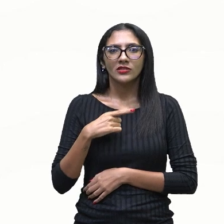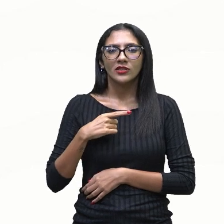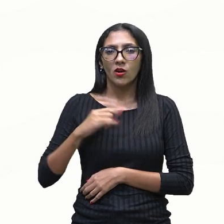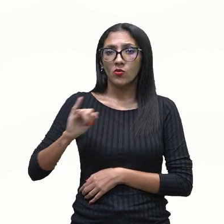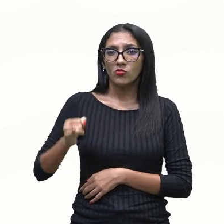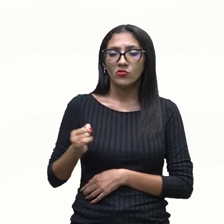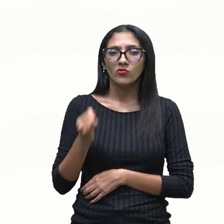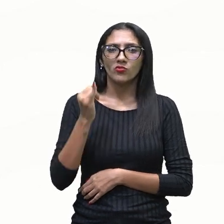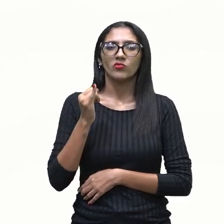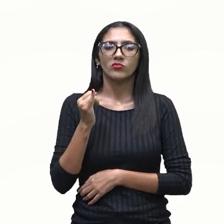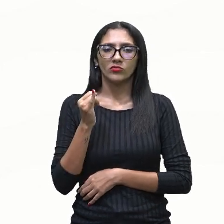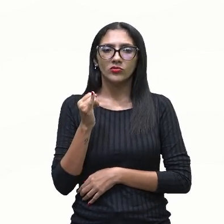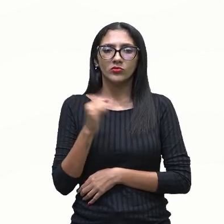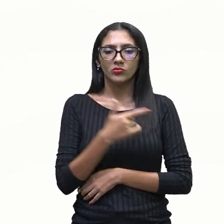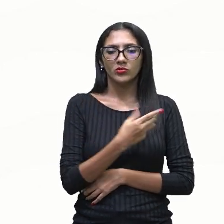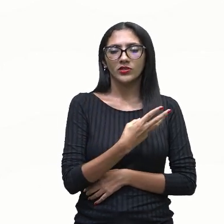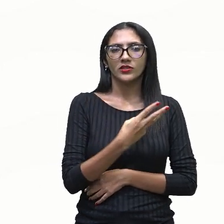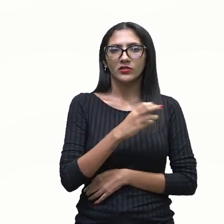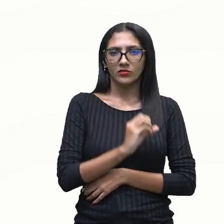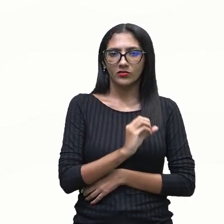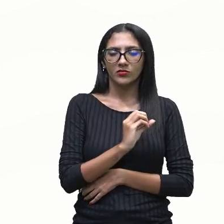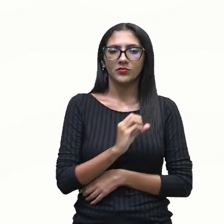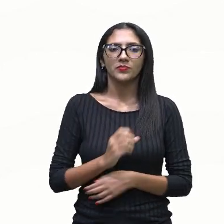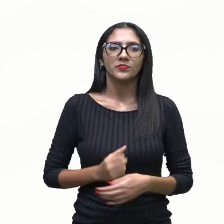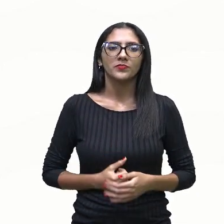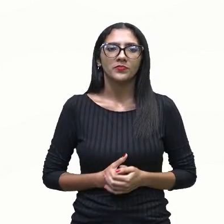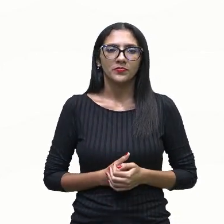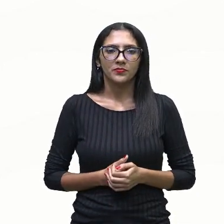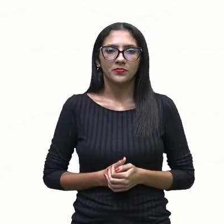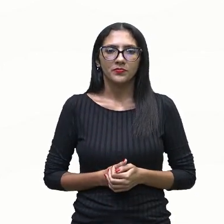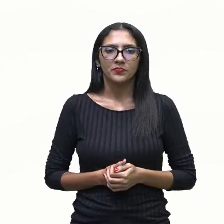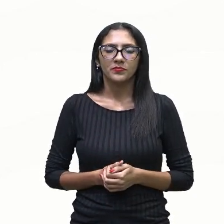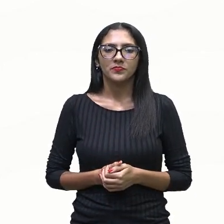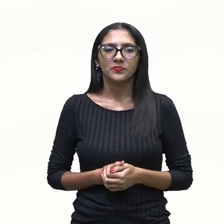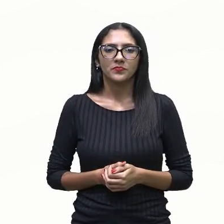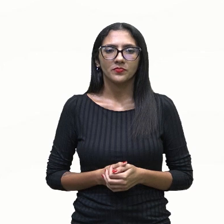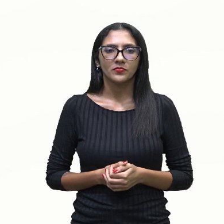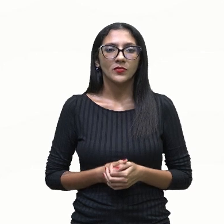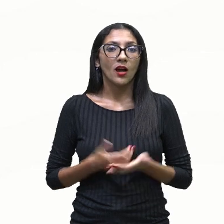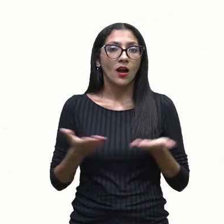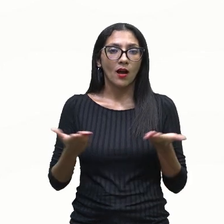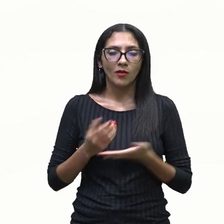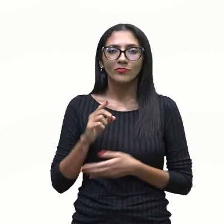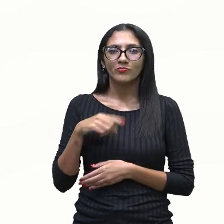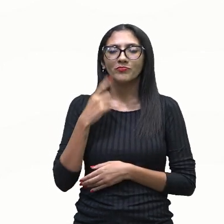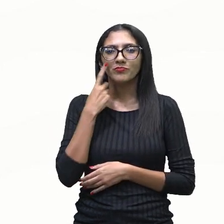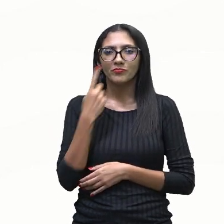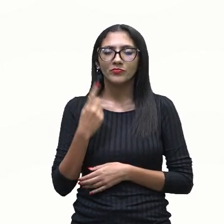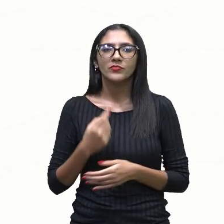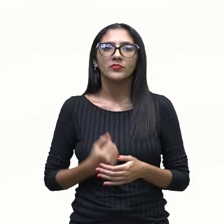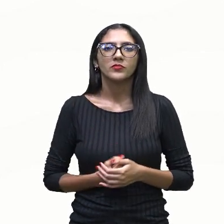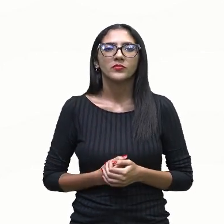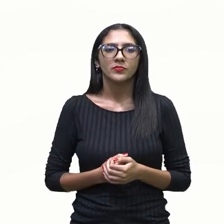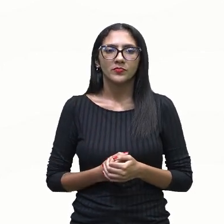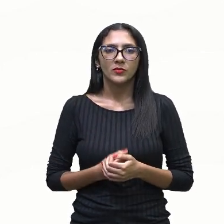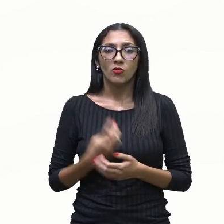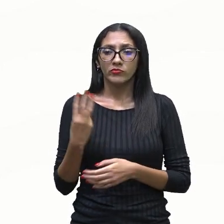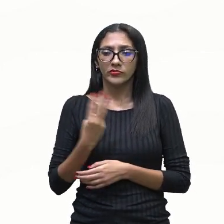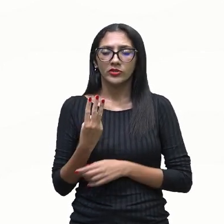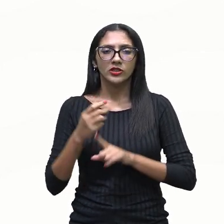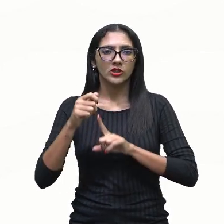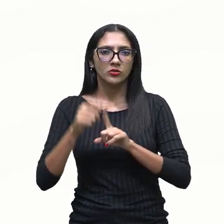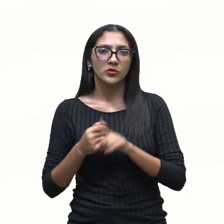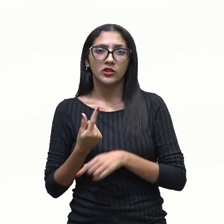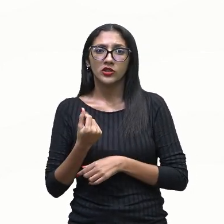aos R$230. E aí, agora sim, o saldo devedor em relação ao terceiro